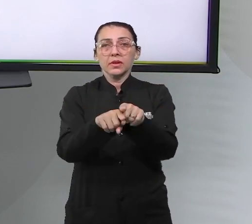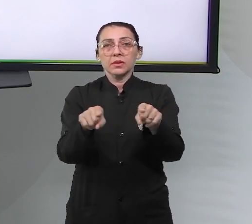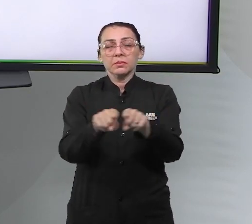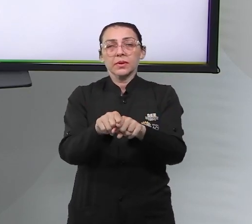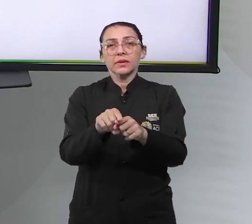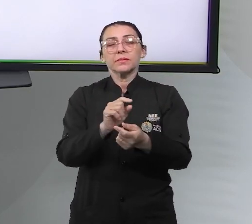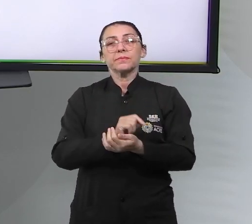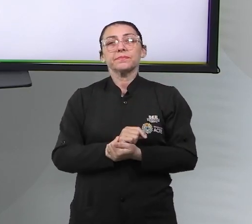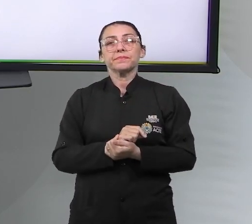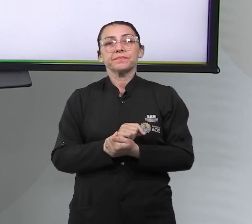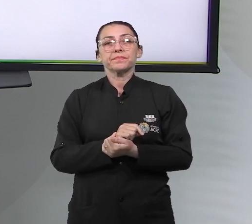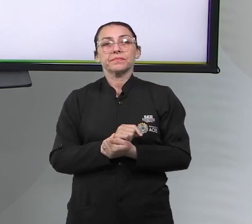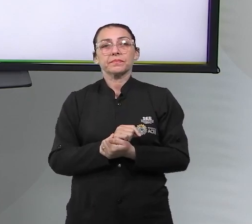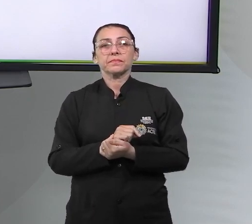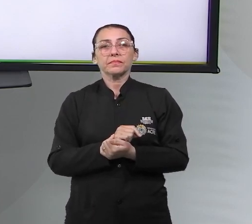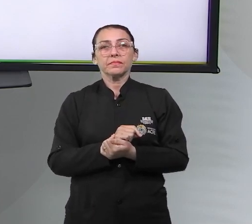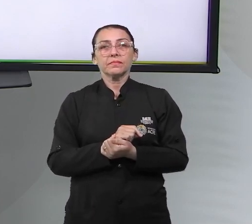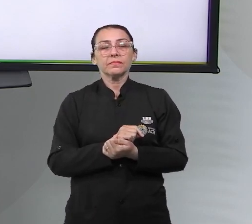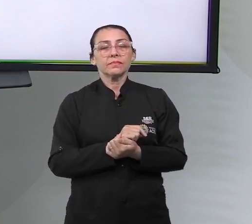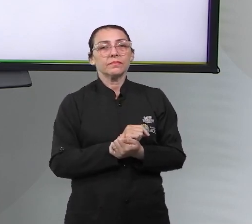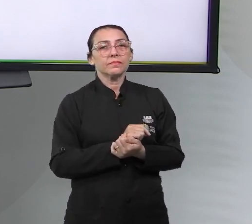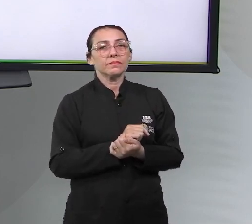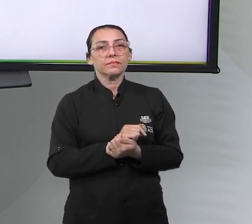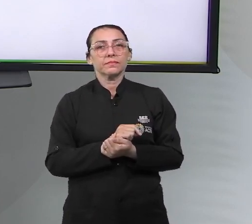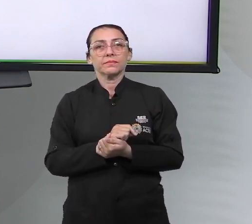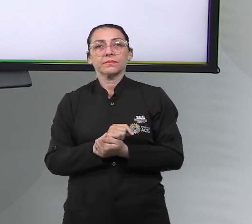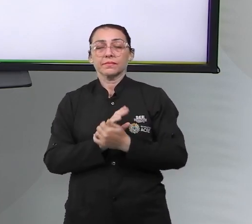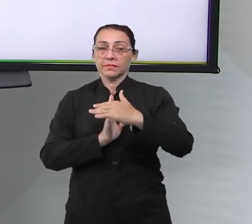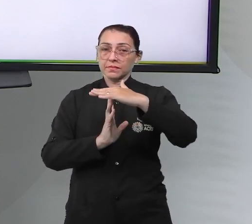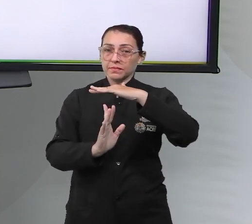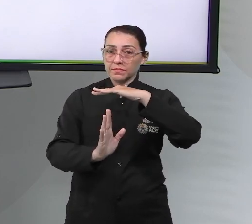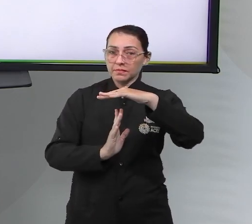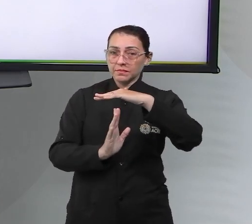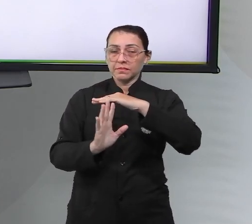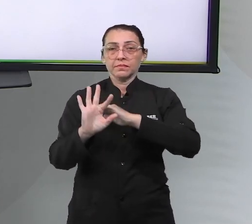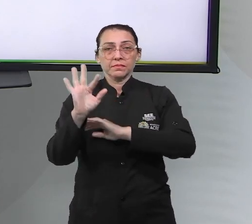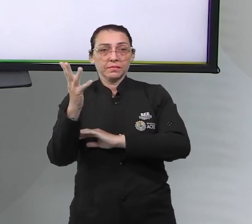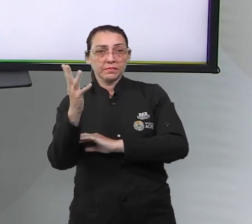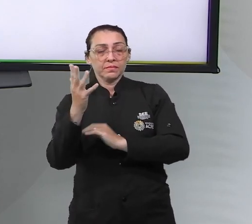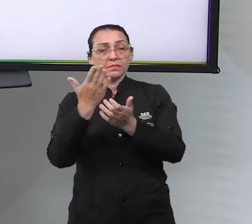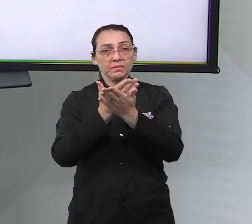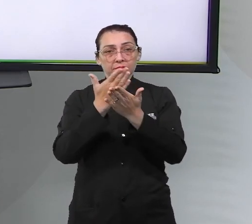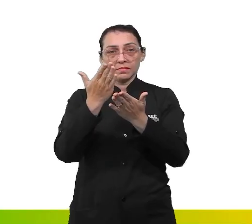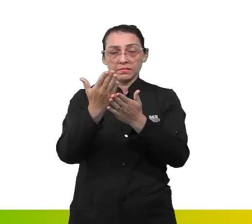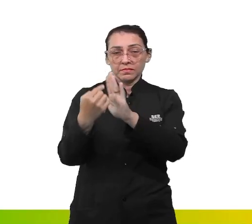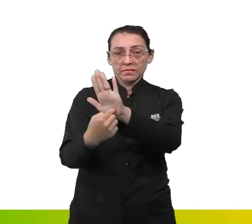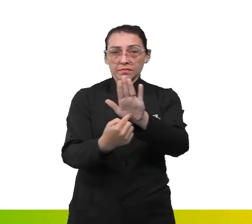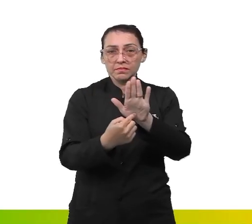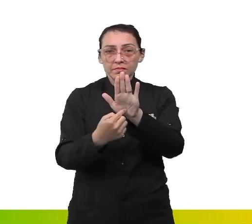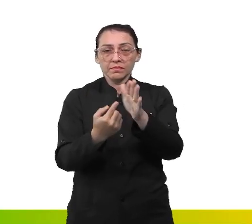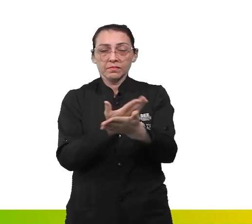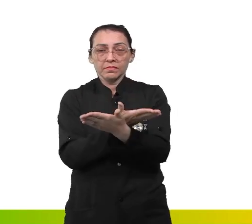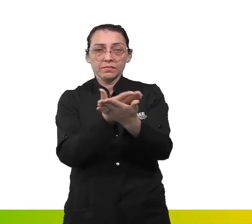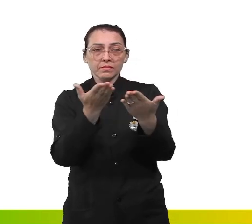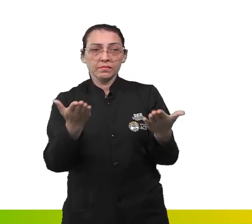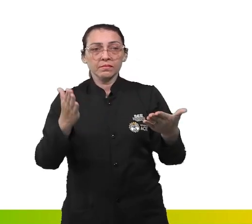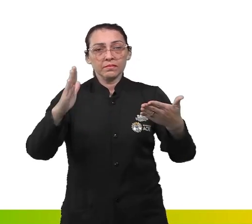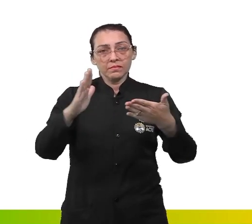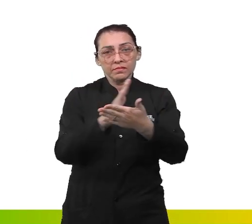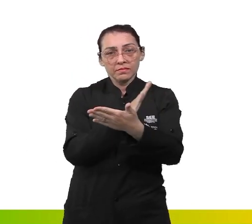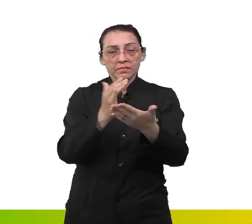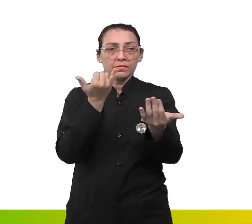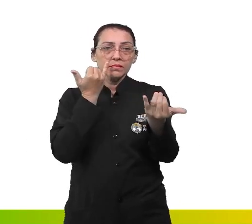bem como as consequências desse fluxo migratório. Eu vou começar a apresentar agora para vocês